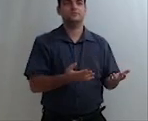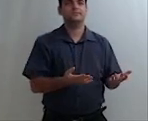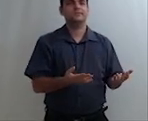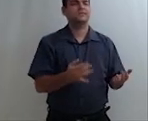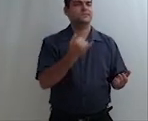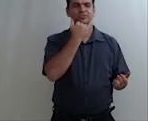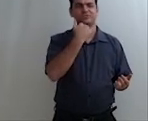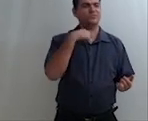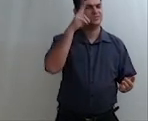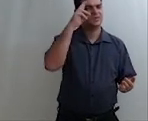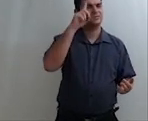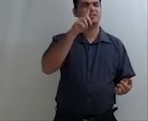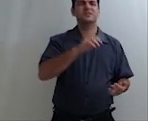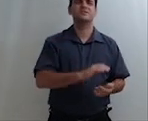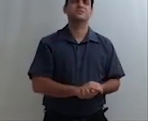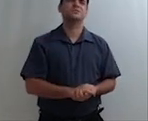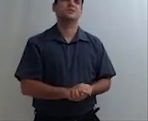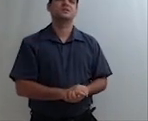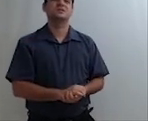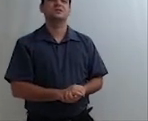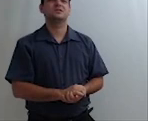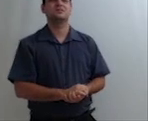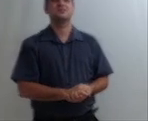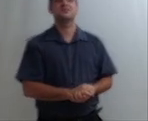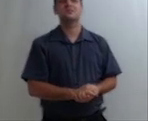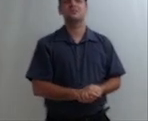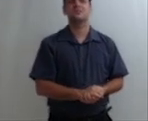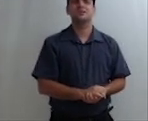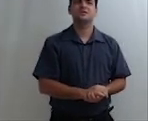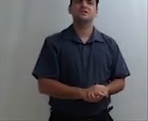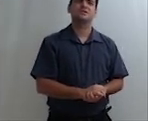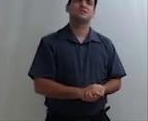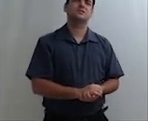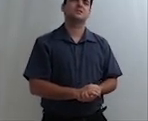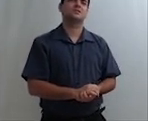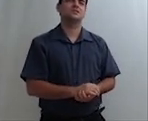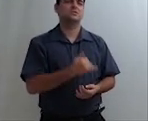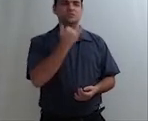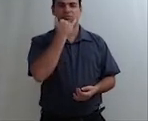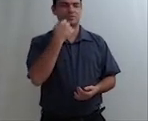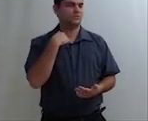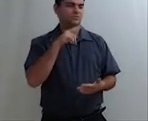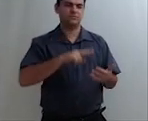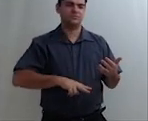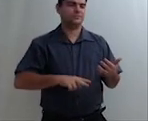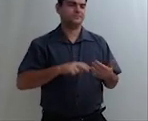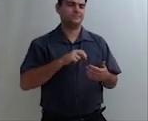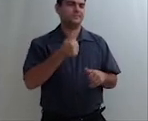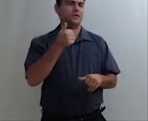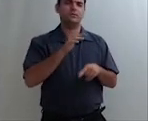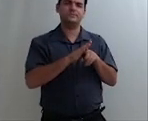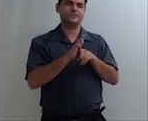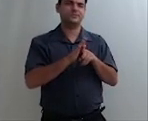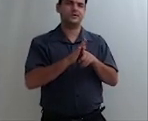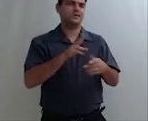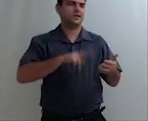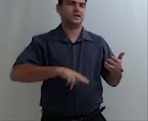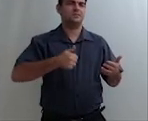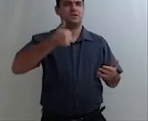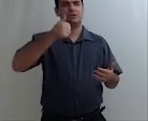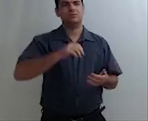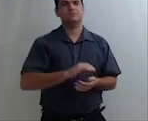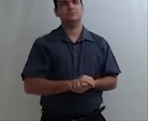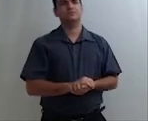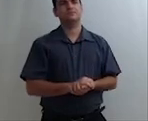Doutor dessa dessa desse questionamento especificamente então eu vou pedir vista regimental para apurar melhor o que